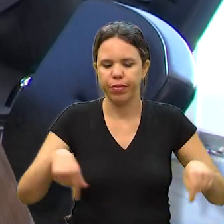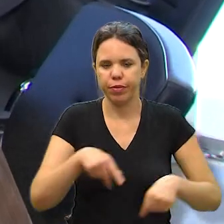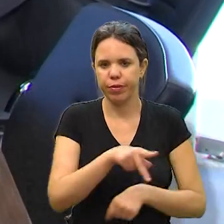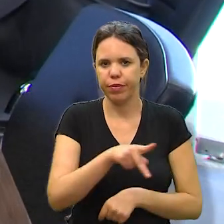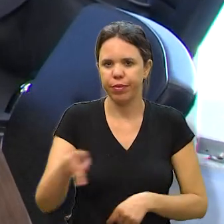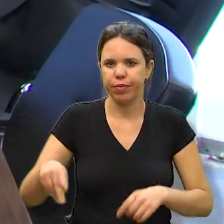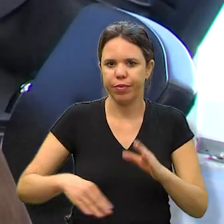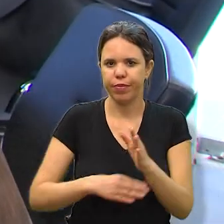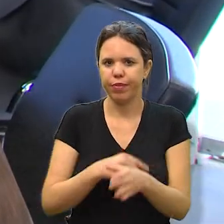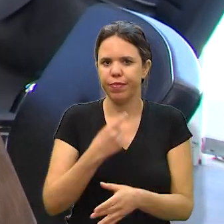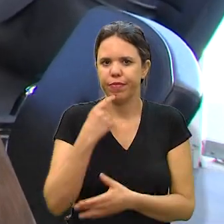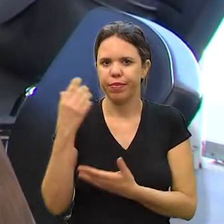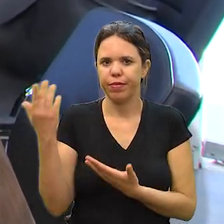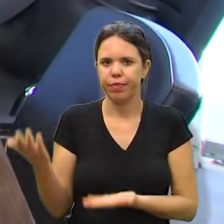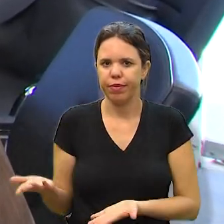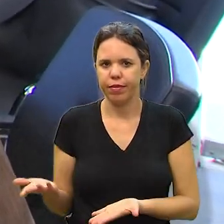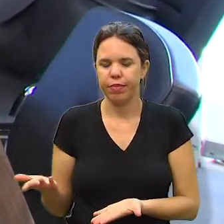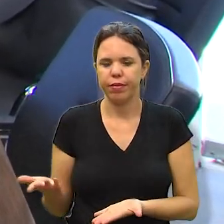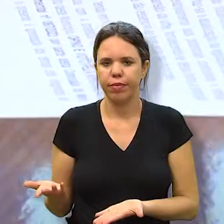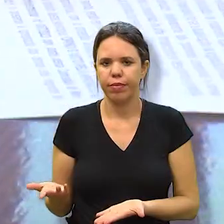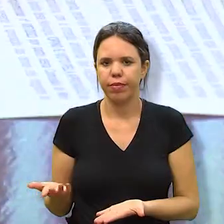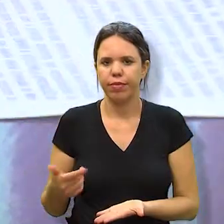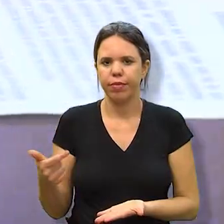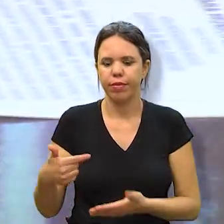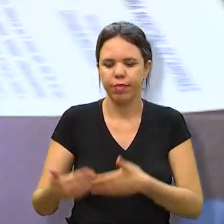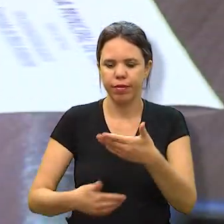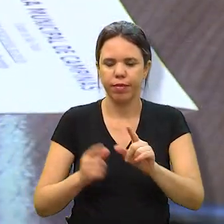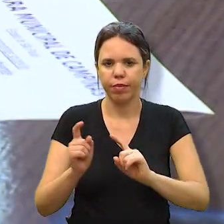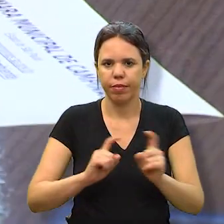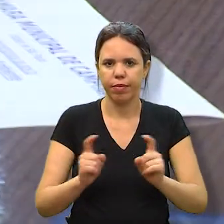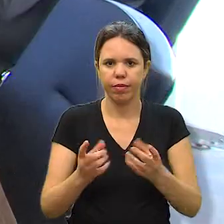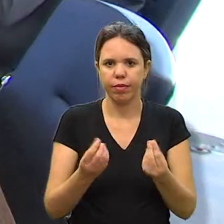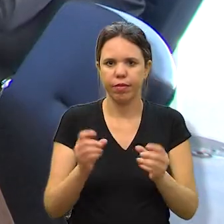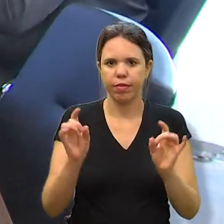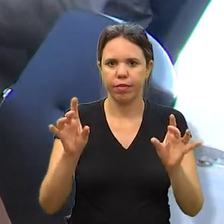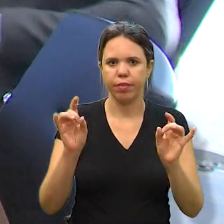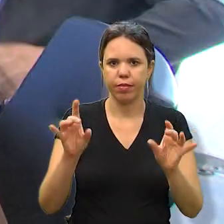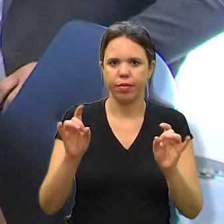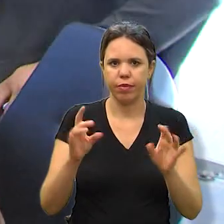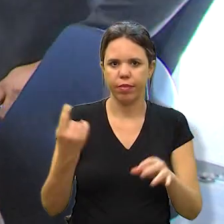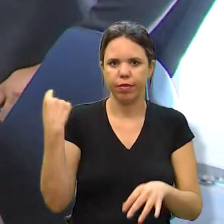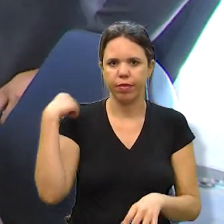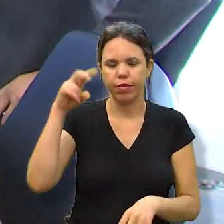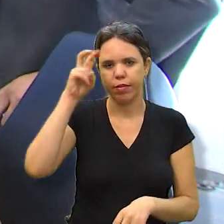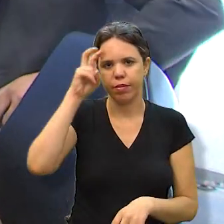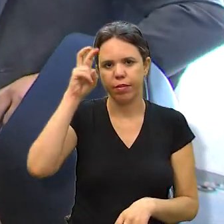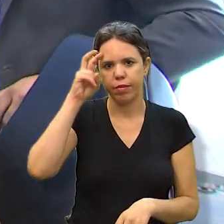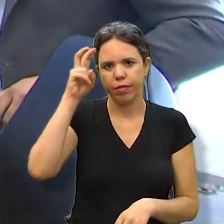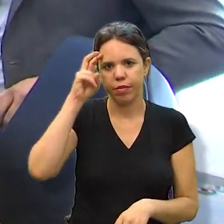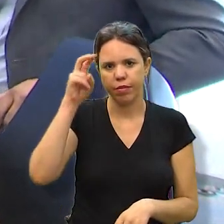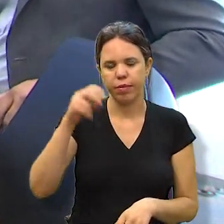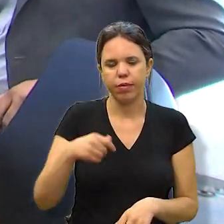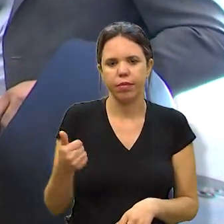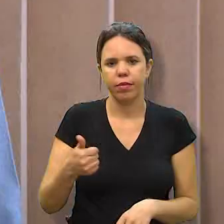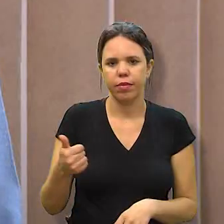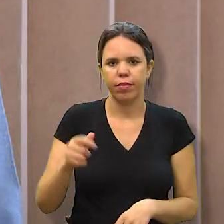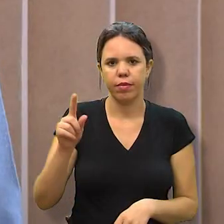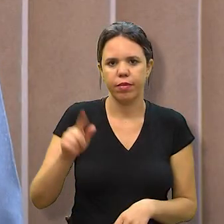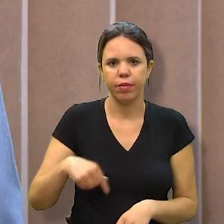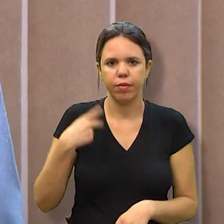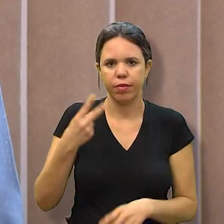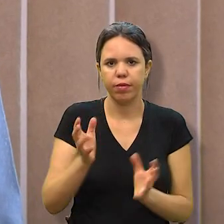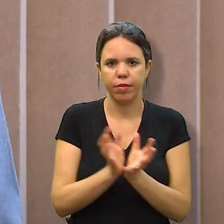e a sala da presidência da Câmara de Campinas sediou na sequência de reuniões extraordinárias na última quinta-feira